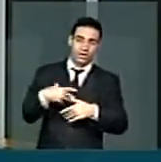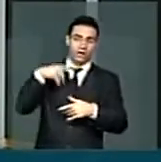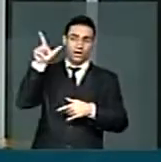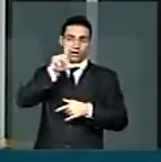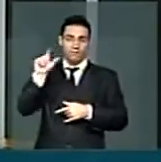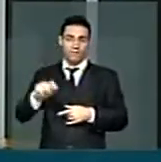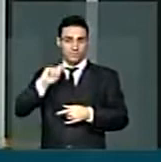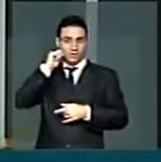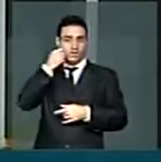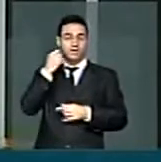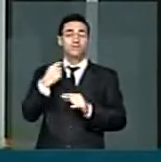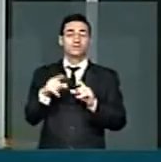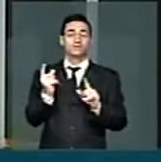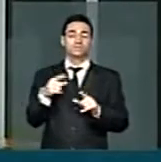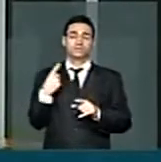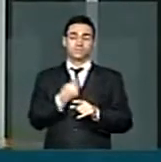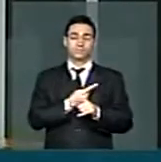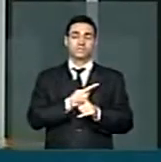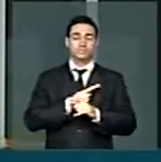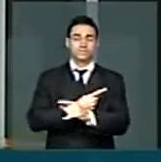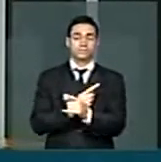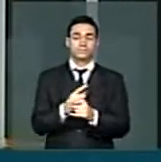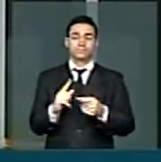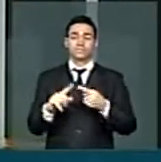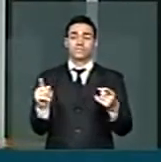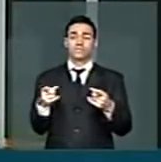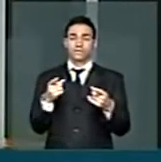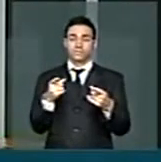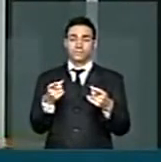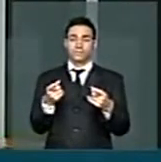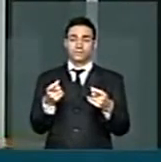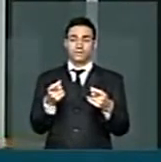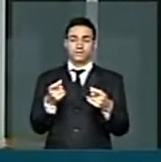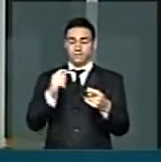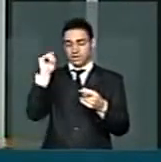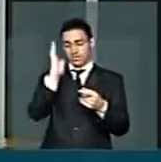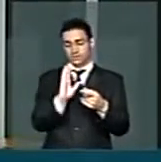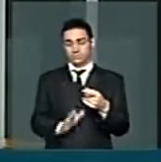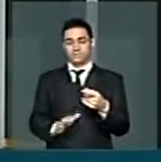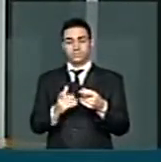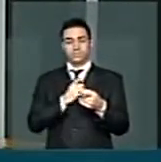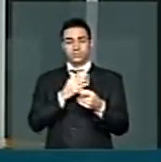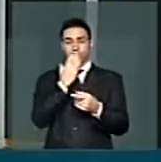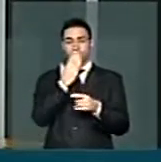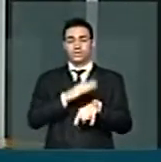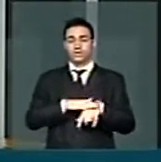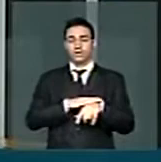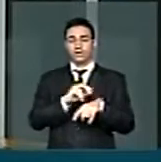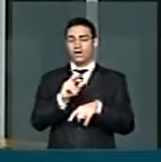por nós mesmos, a grande e multicolorida nação brasileira.